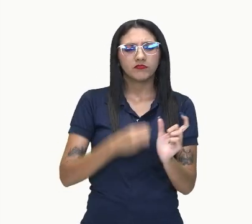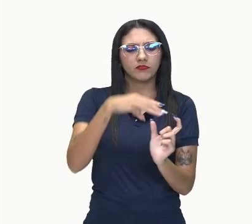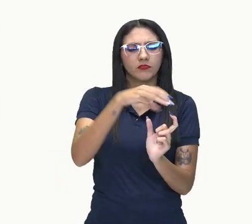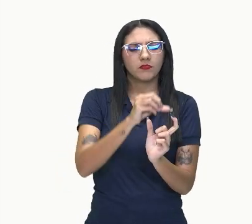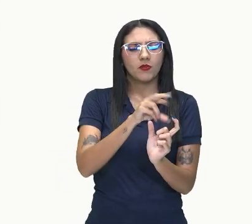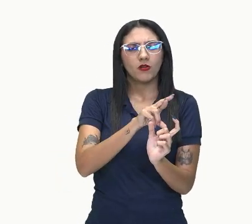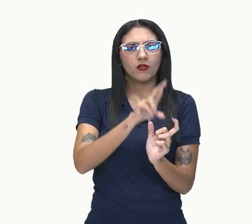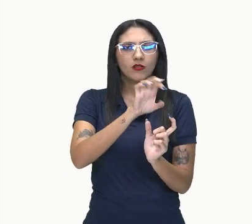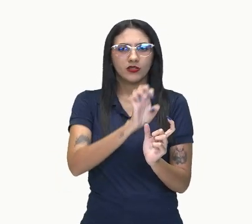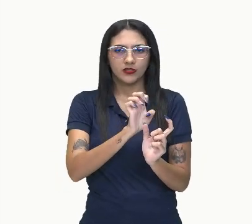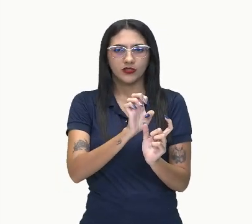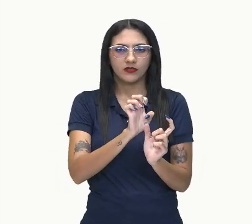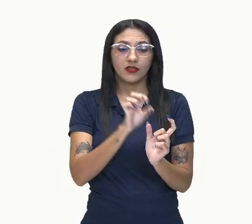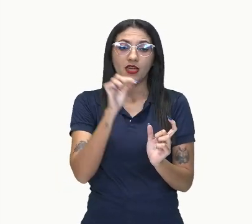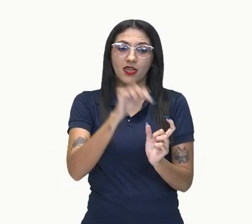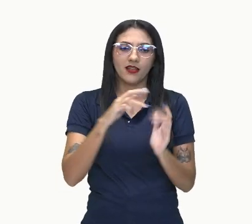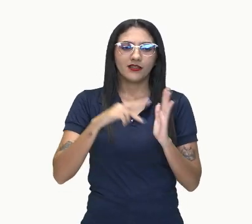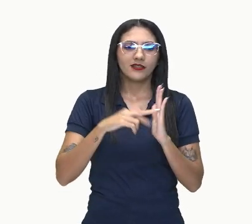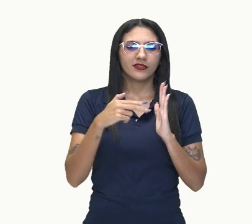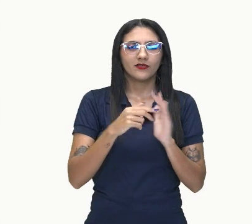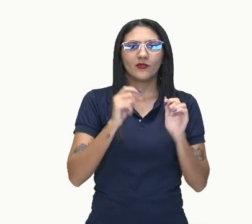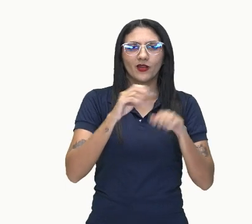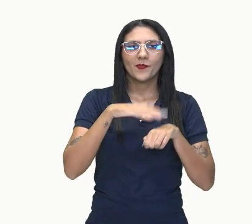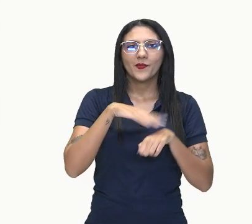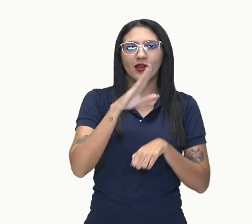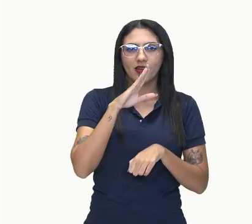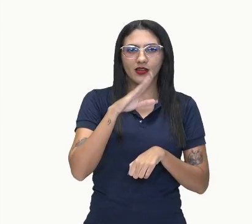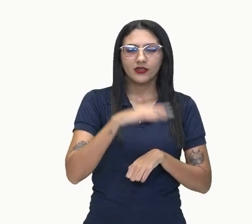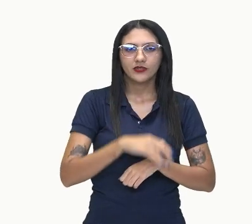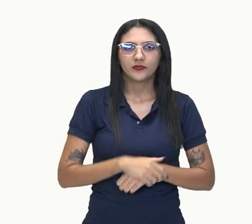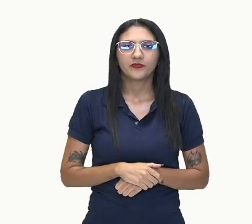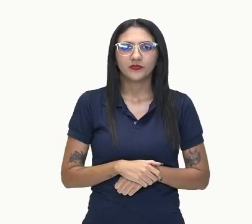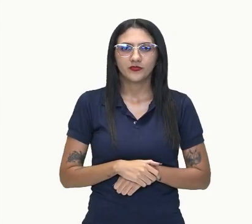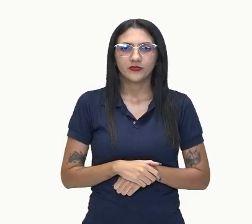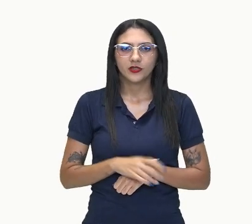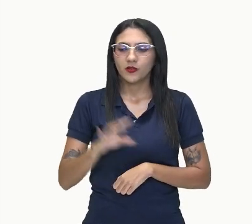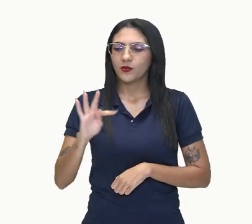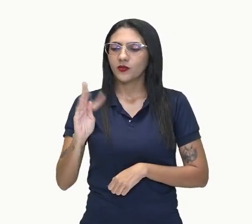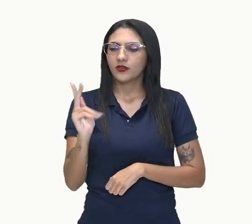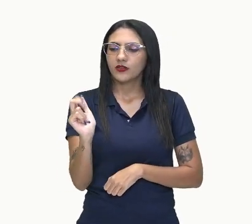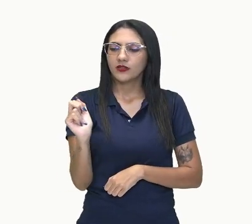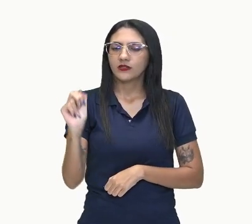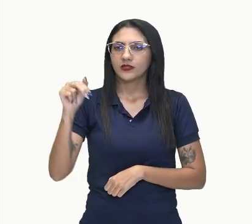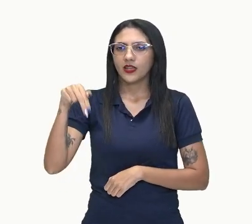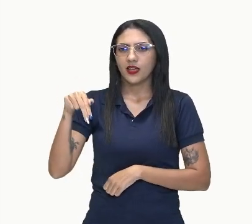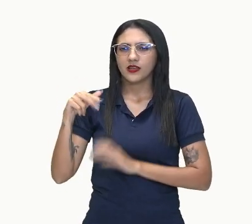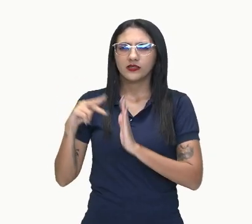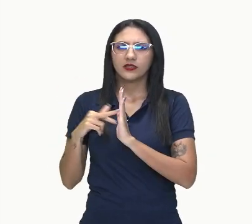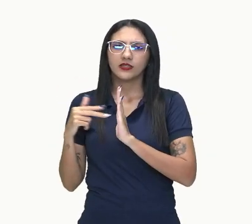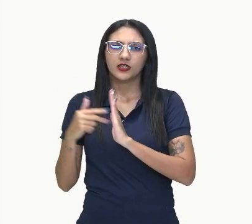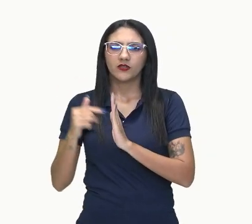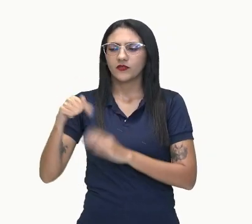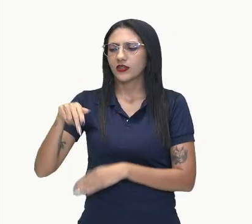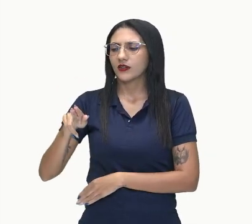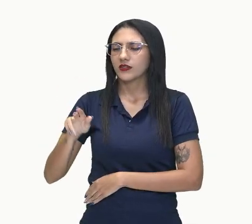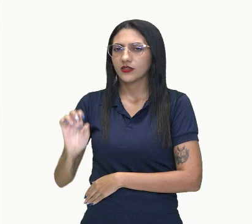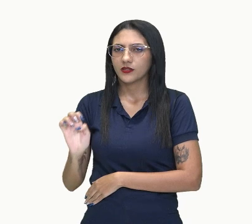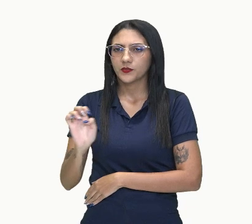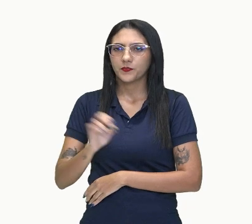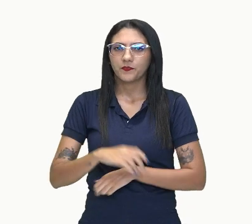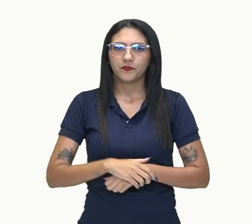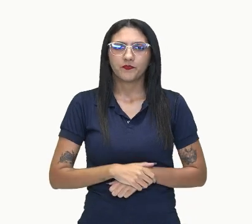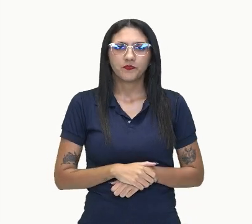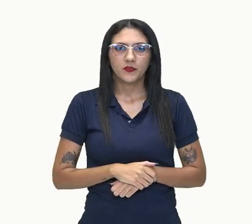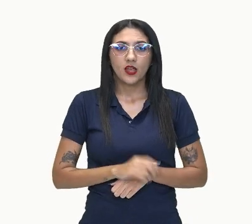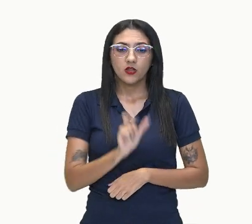significa mais, ok? E o than significa que. E coloca o adjetivo no